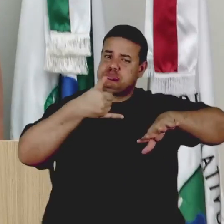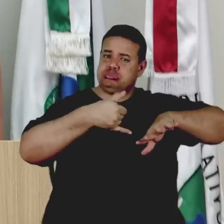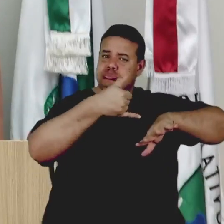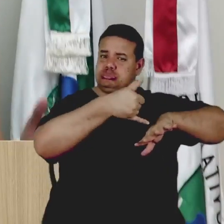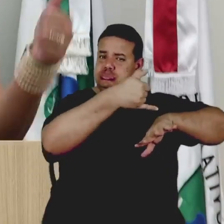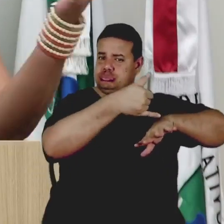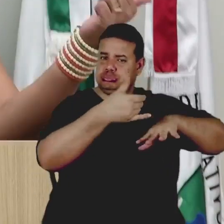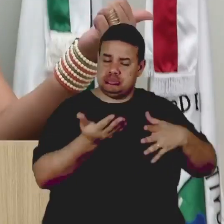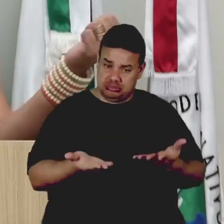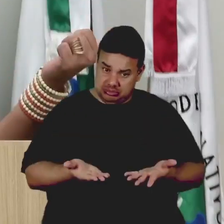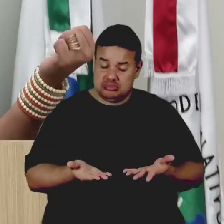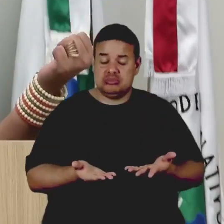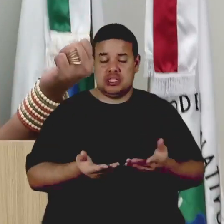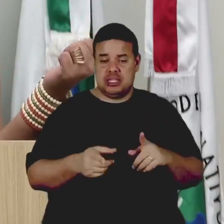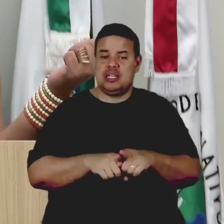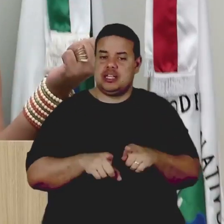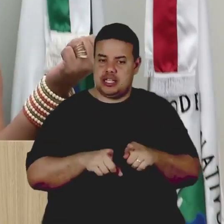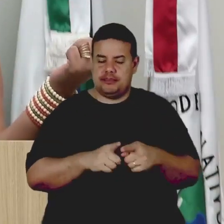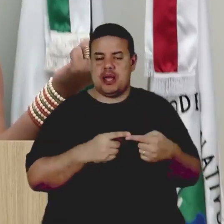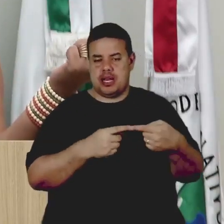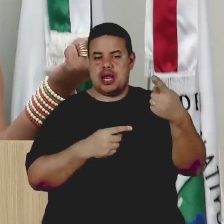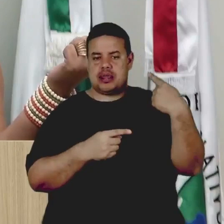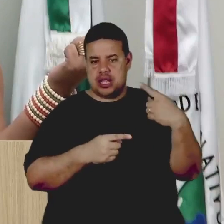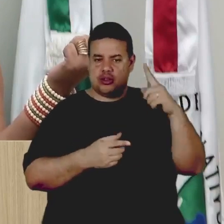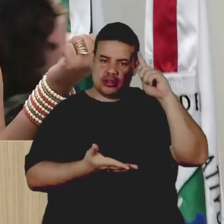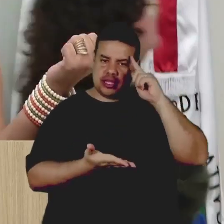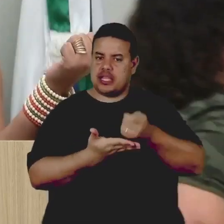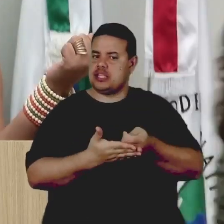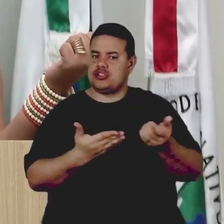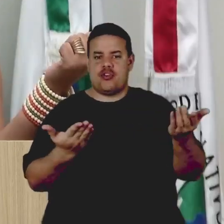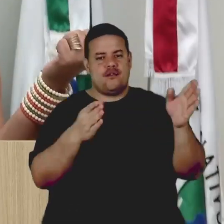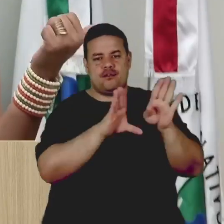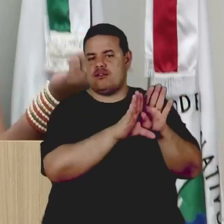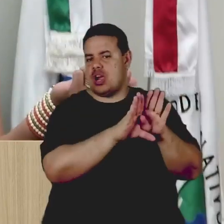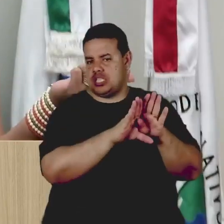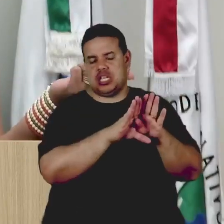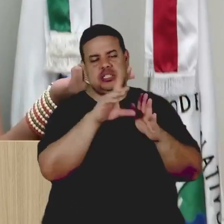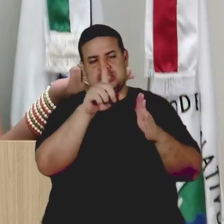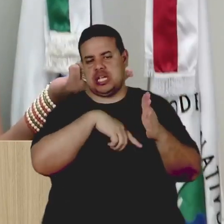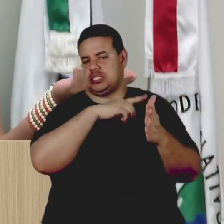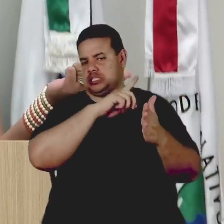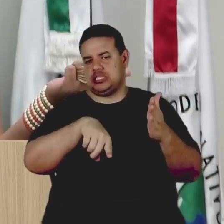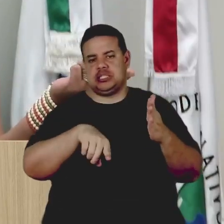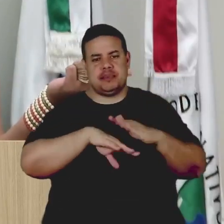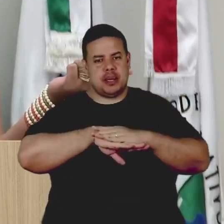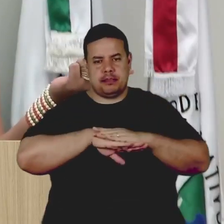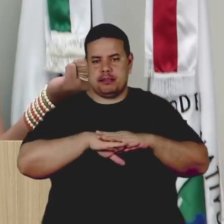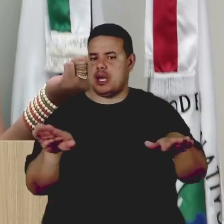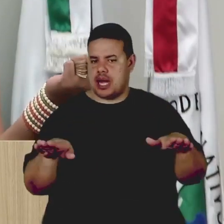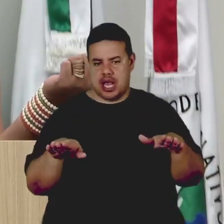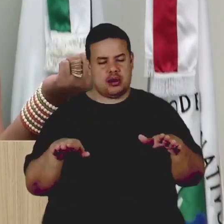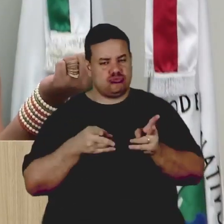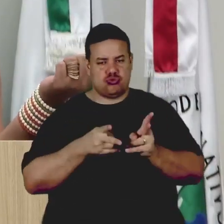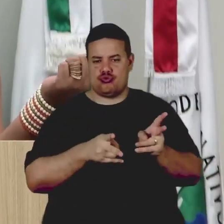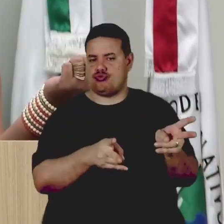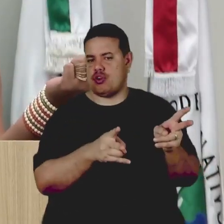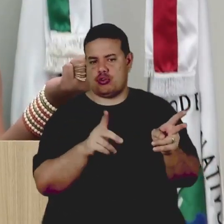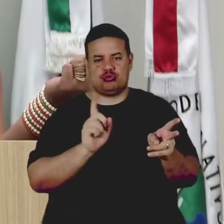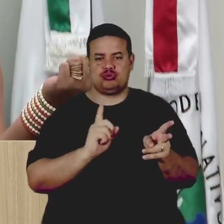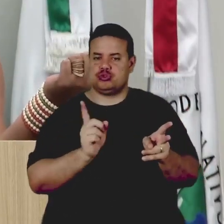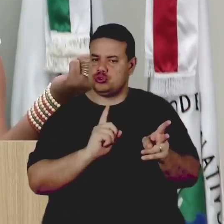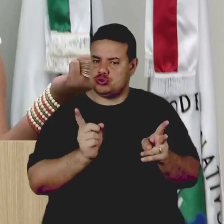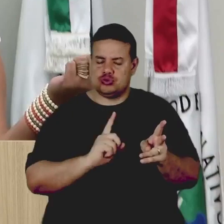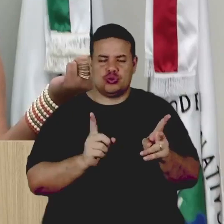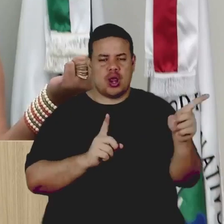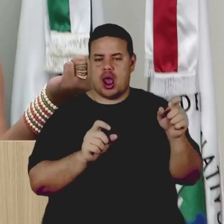descida, e na gestão anterior resolveram interditar para que não desse continuidade a esse tipo de